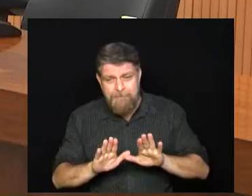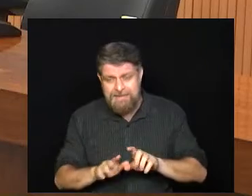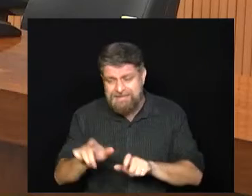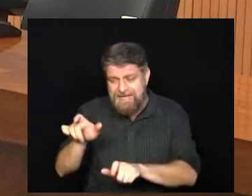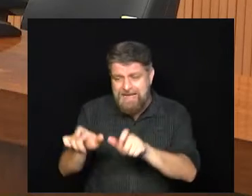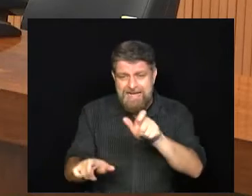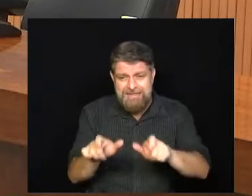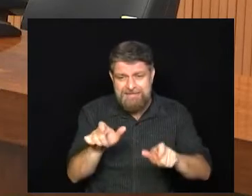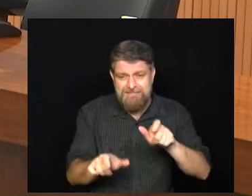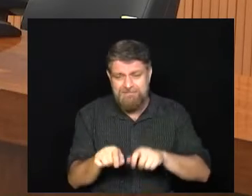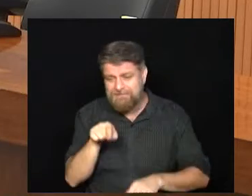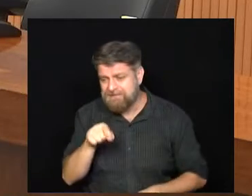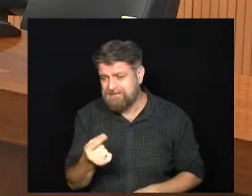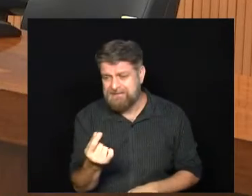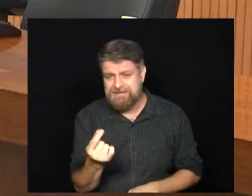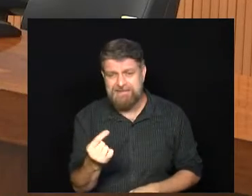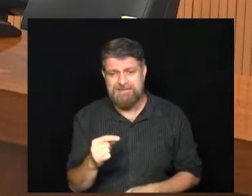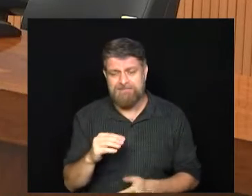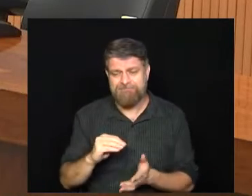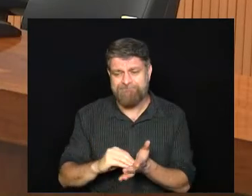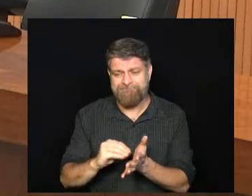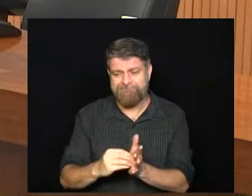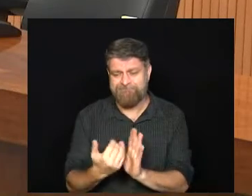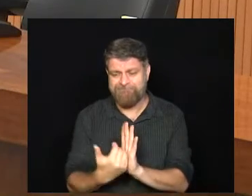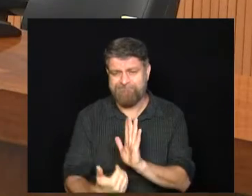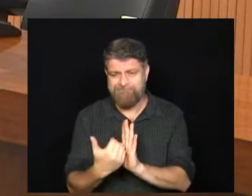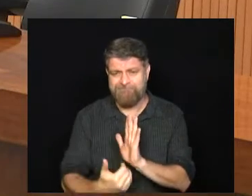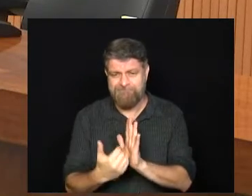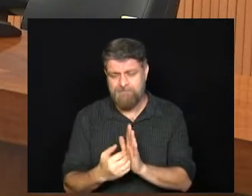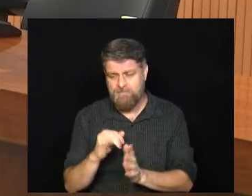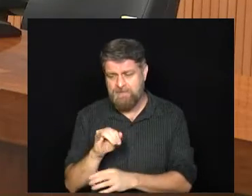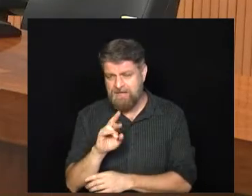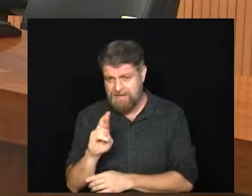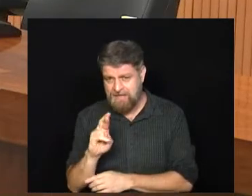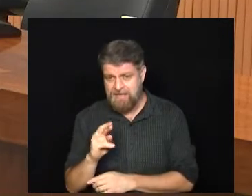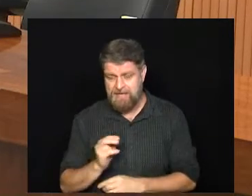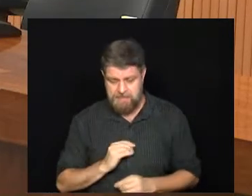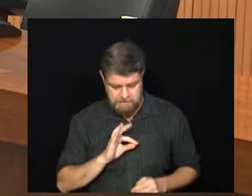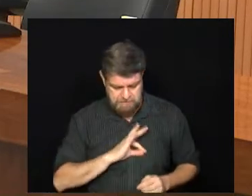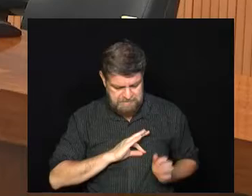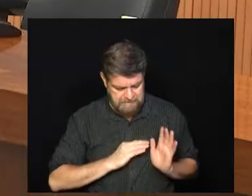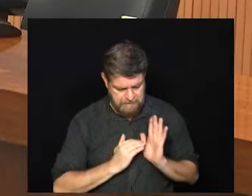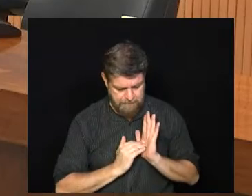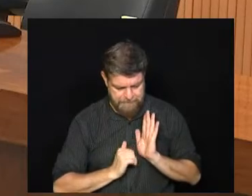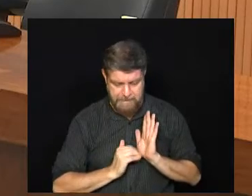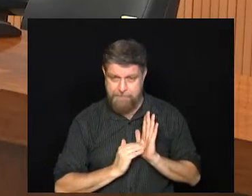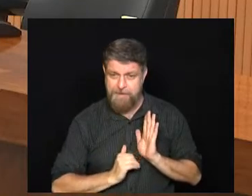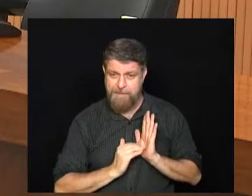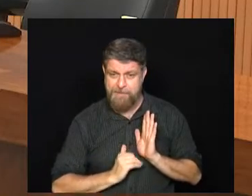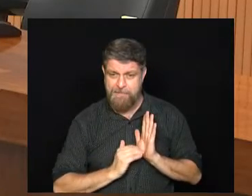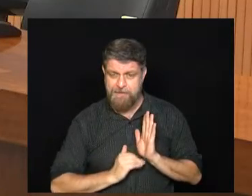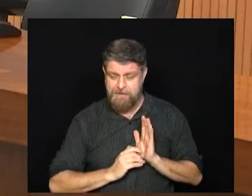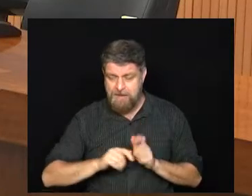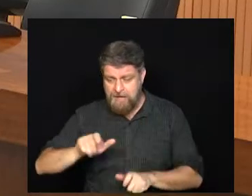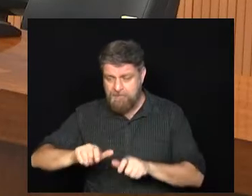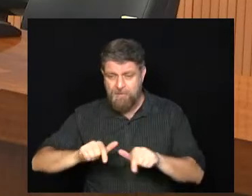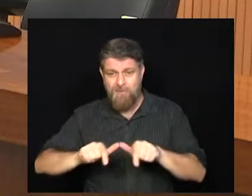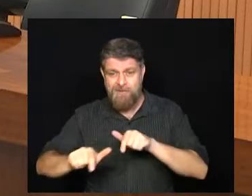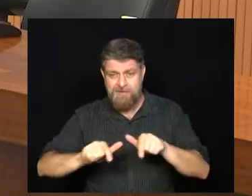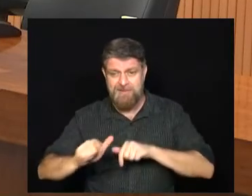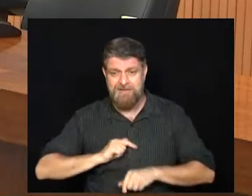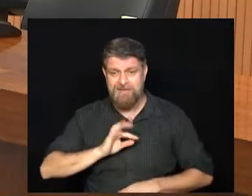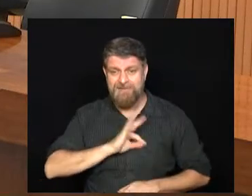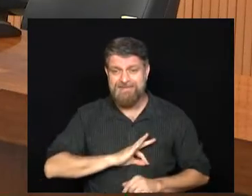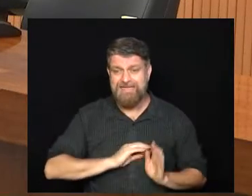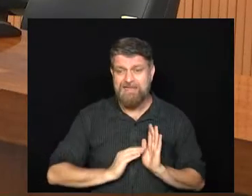não está bem, porque o imposto de renda retido na fonte é justamente o que representa os trabalhadores que retêm o imposto na fonte. Isso quer